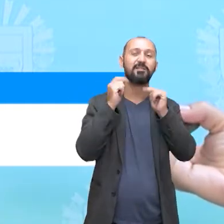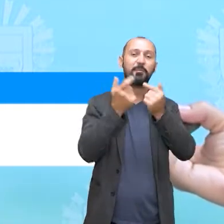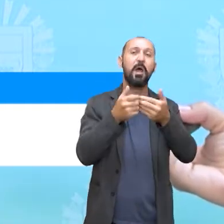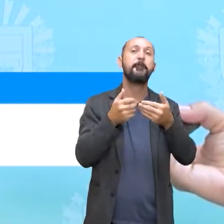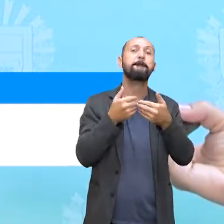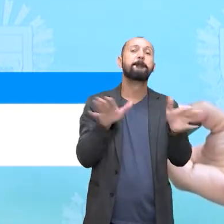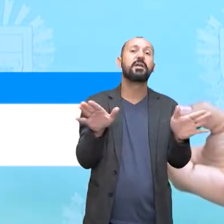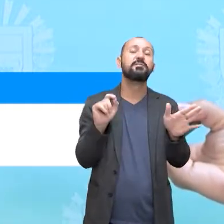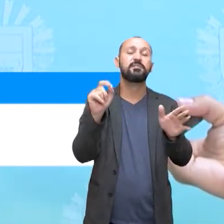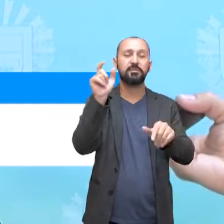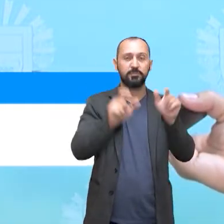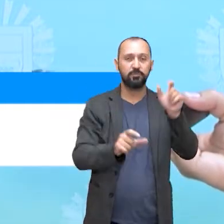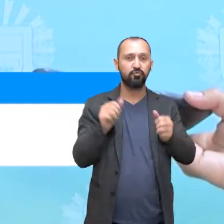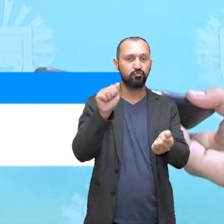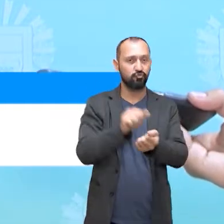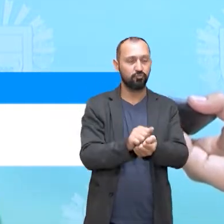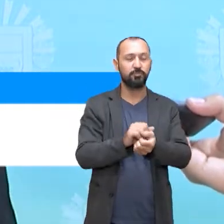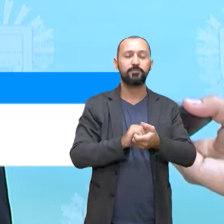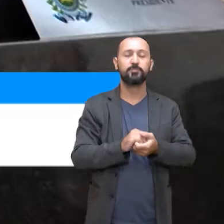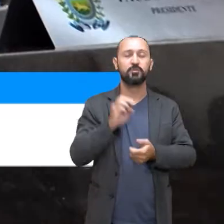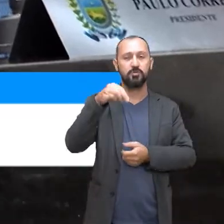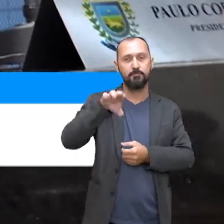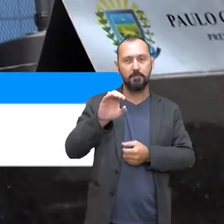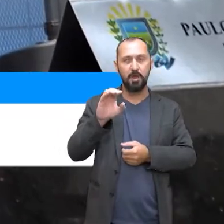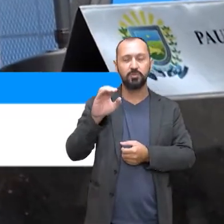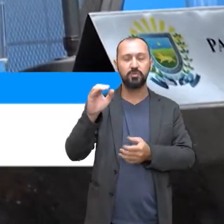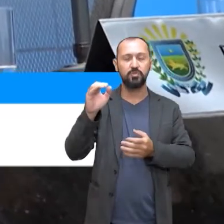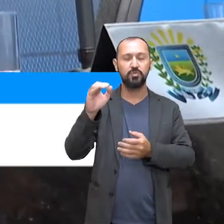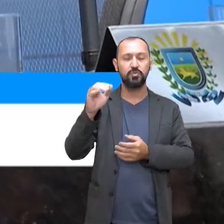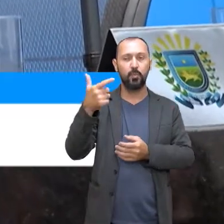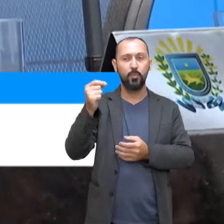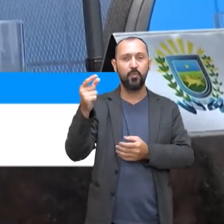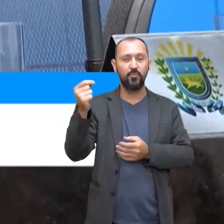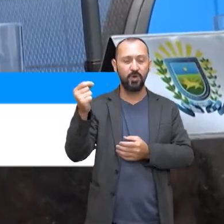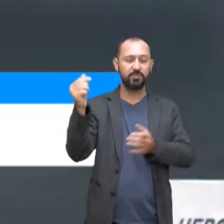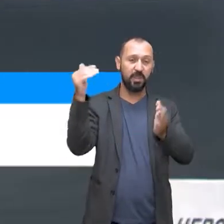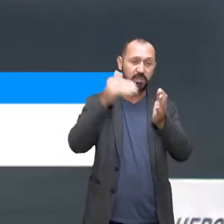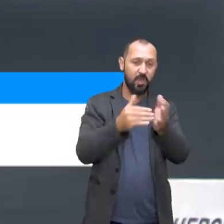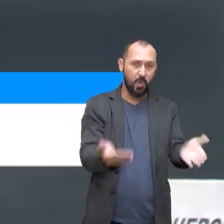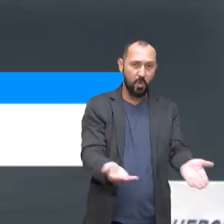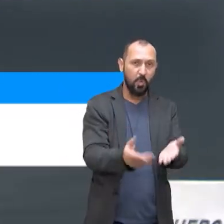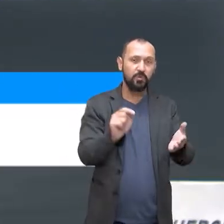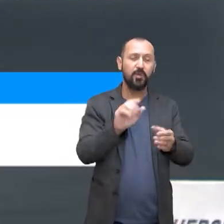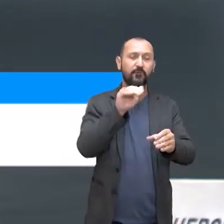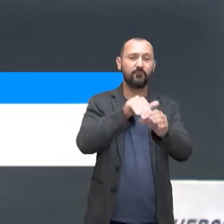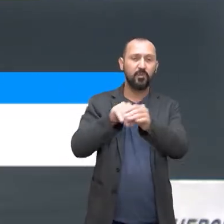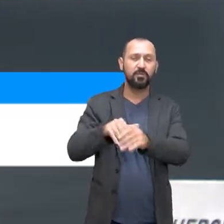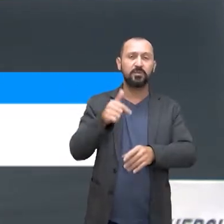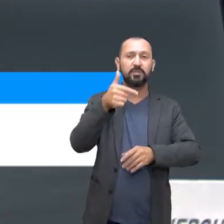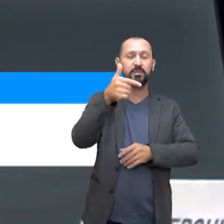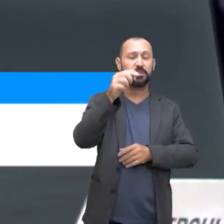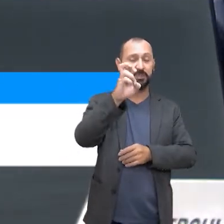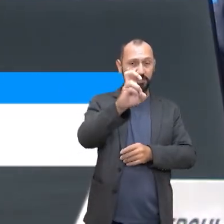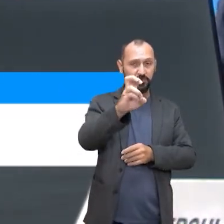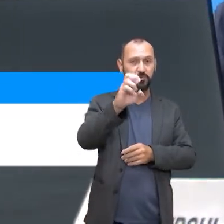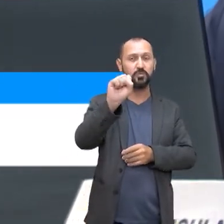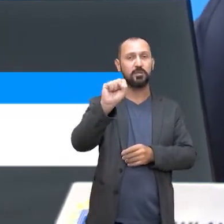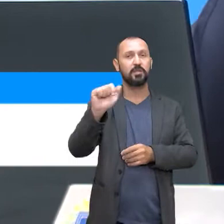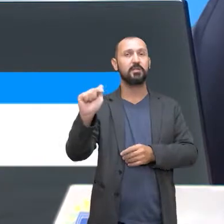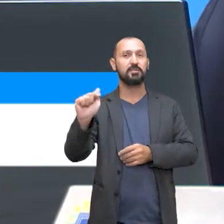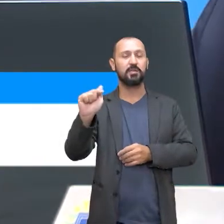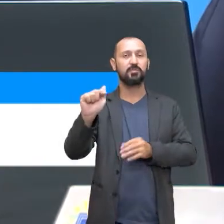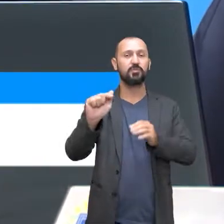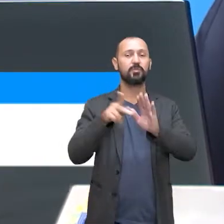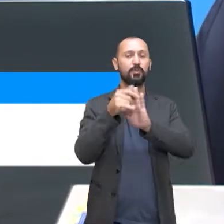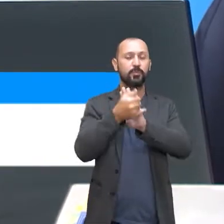é a Assembleia Legislativa aberta com todo mundo aqui dentro. De março de 2020 até o momento, os deputados estaduais votaram mais de